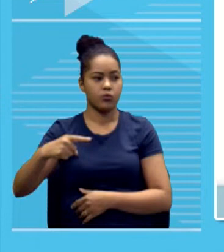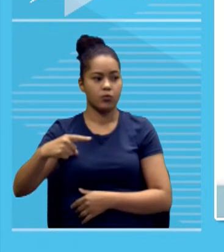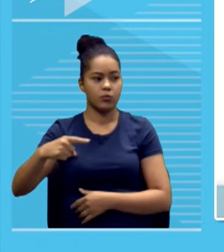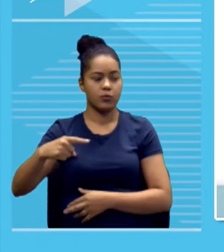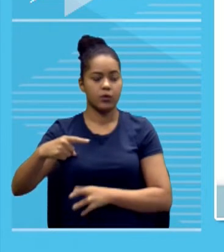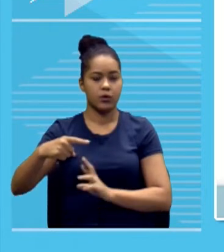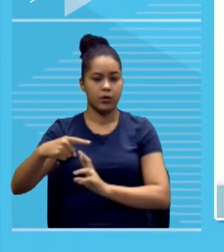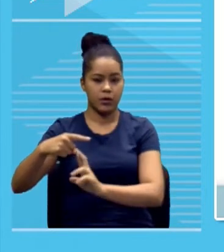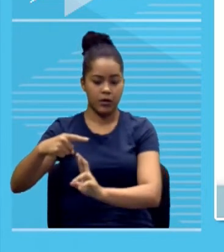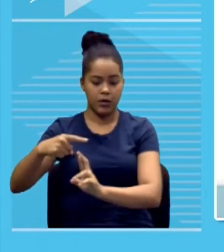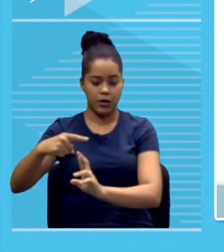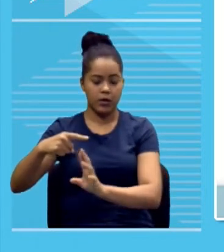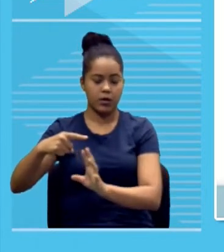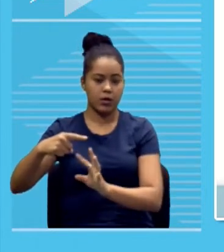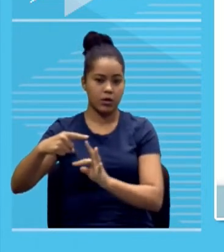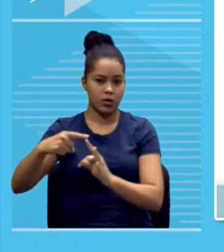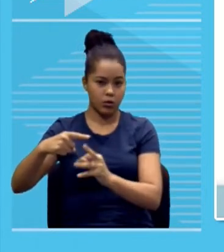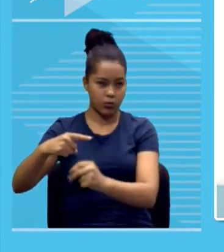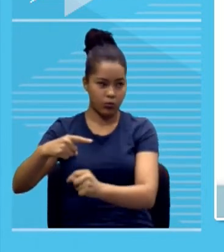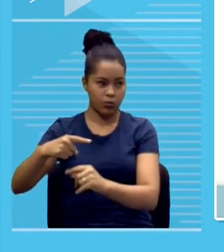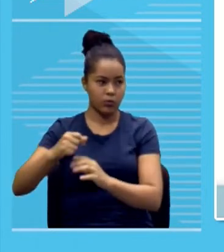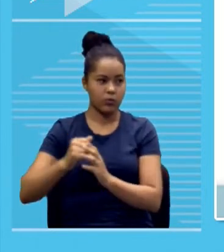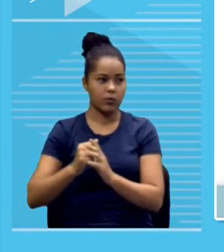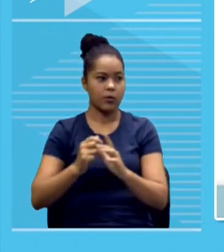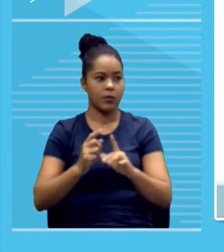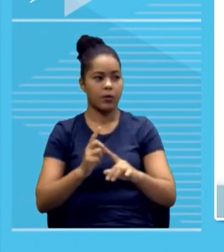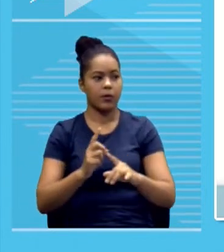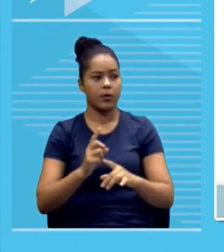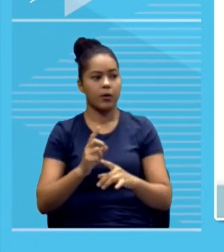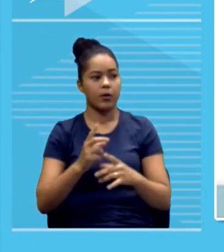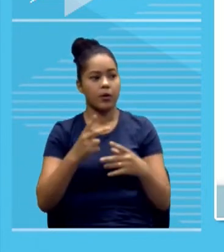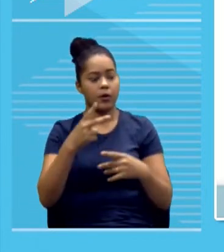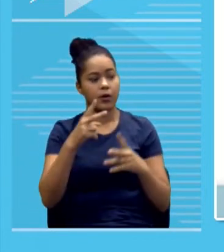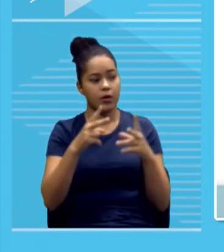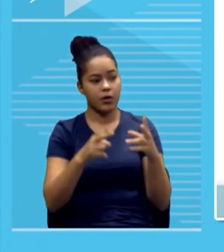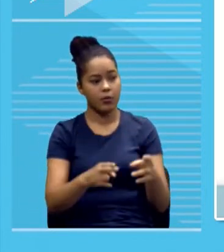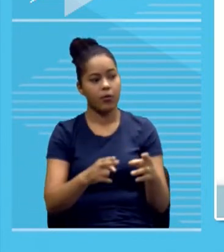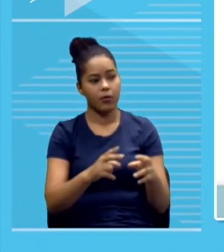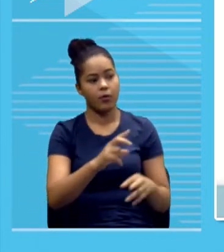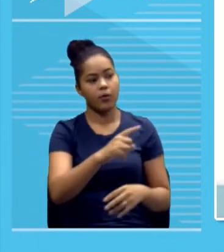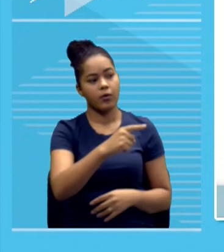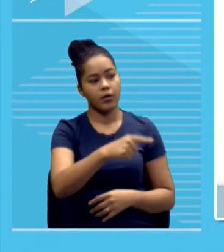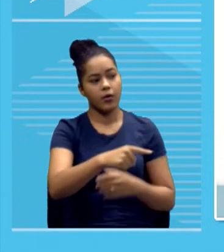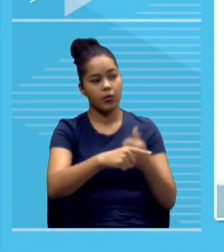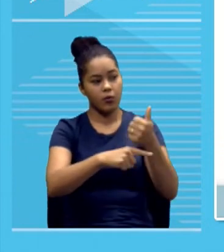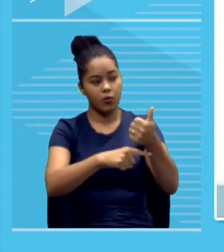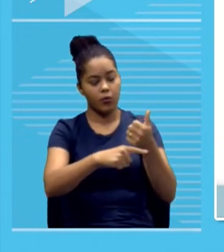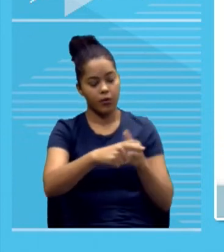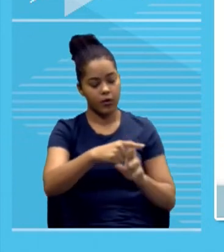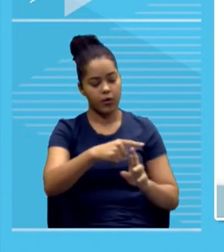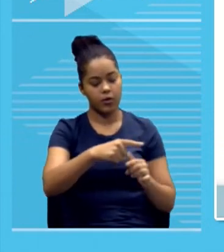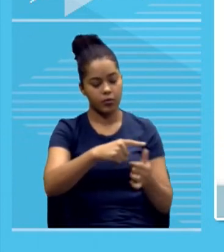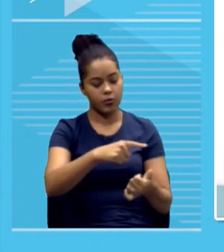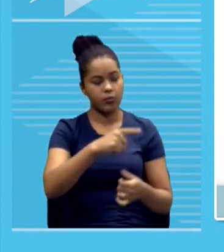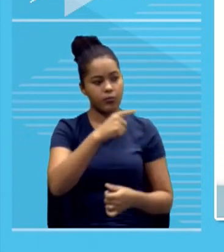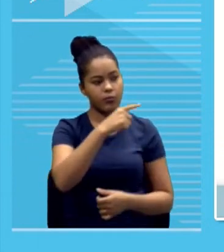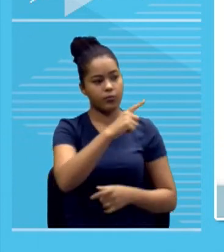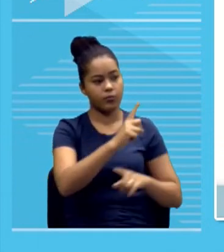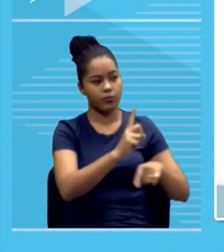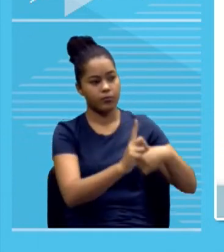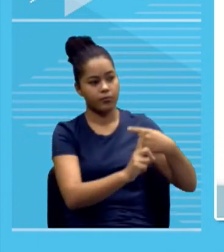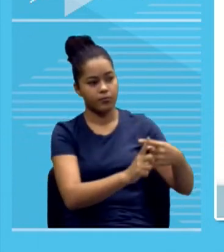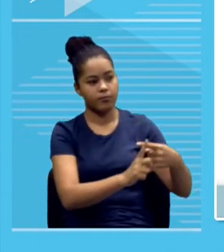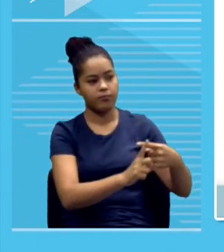a 1 sobre R1 mais 1 sobre R2 mais 1